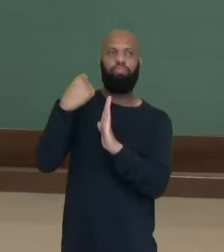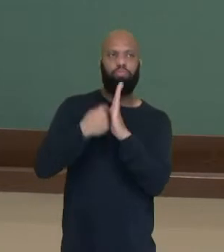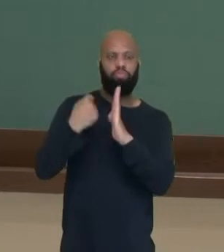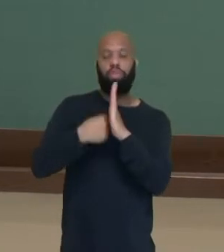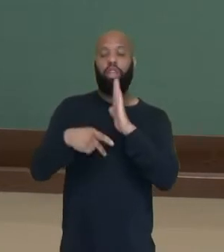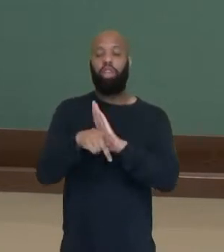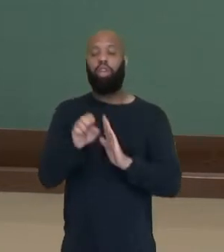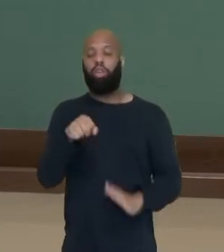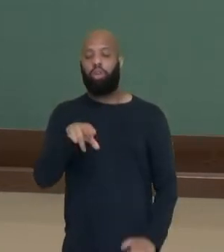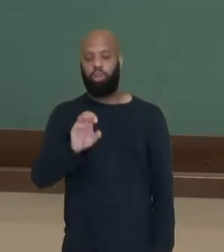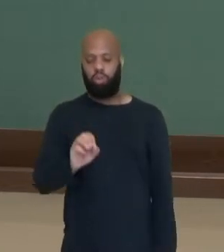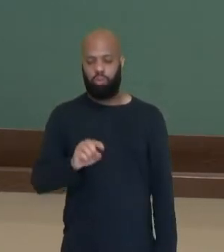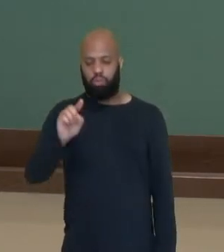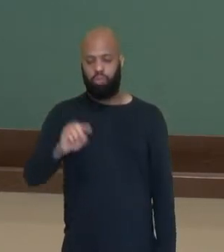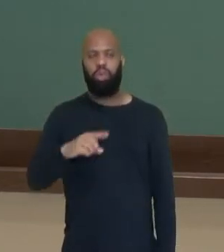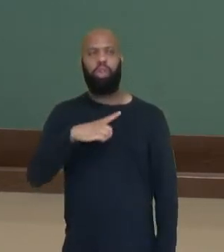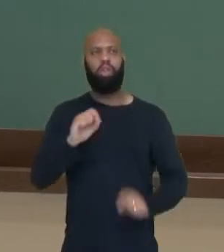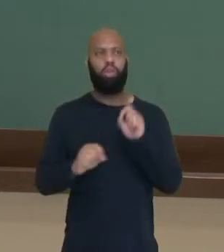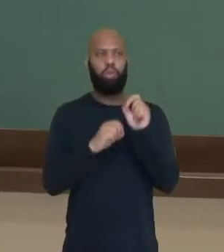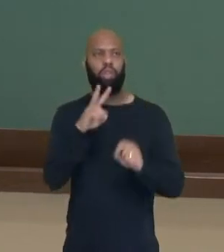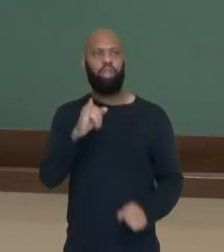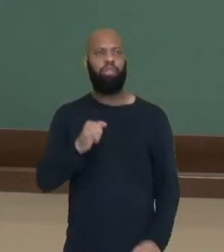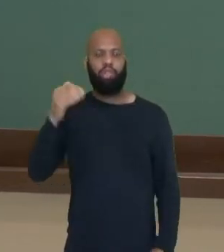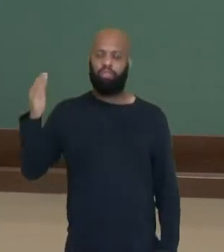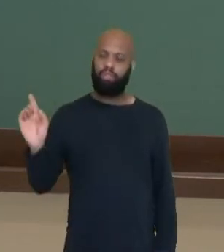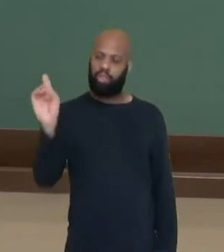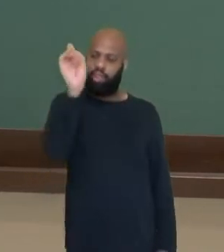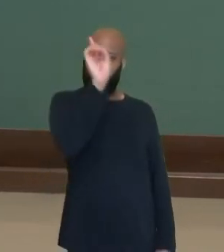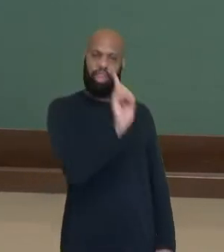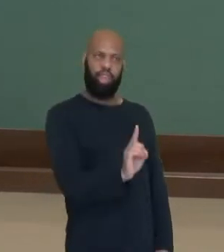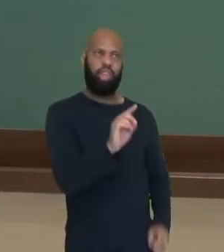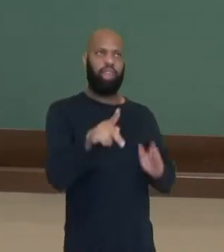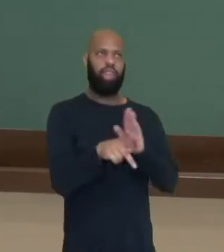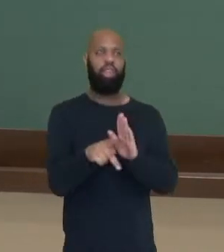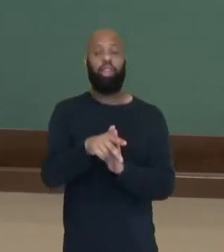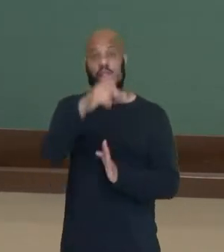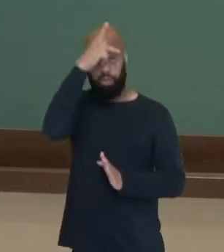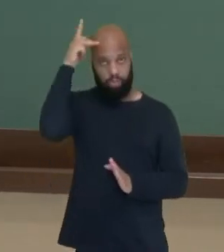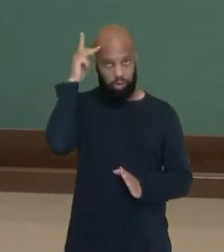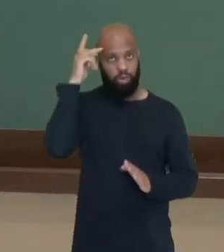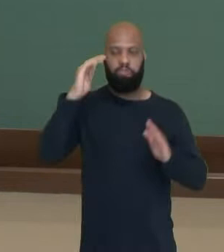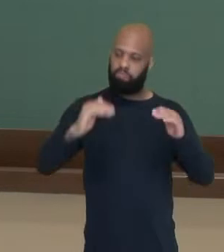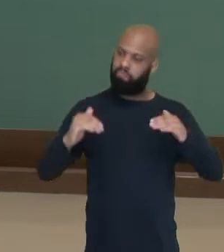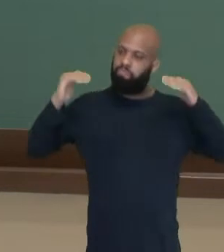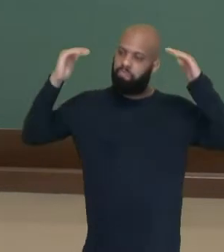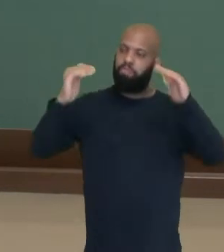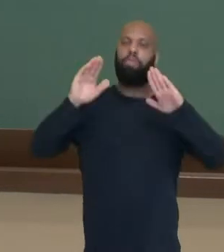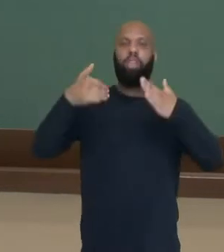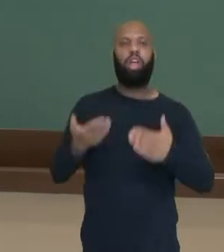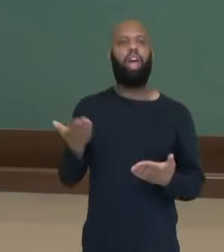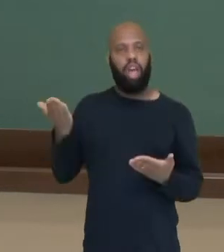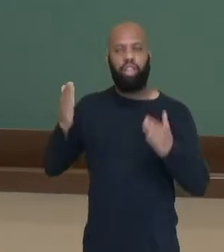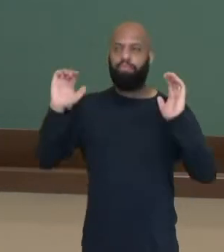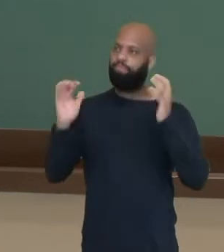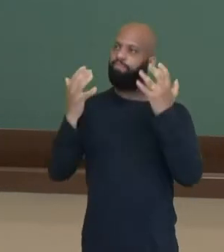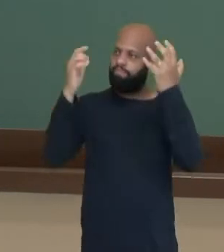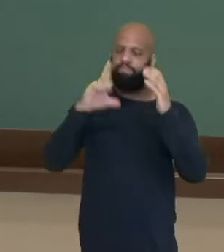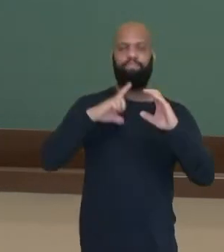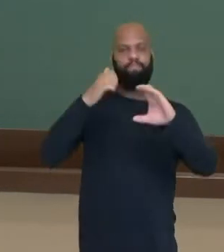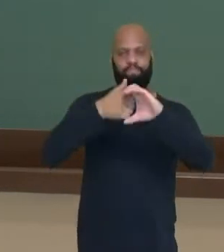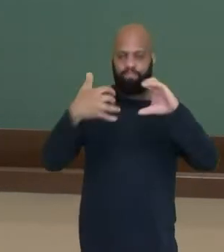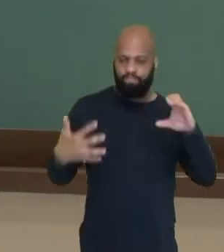sumô, nós temos a cerimônia da entrada do Yokozuna nesse ringue. Essa cerimônia, ela é muito caracterizada,